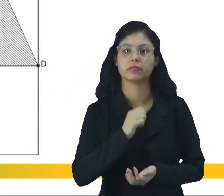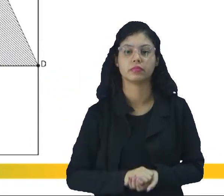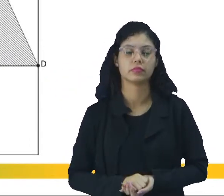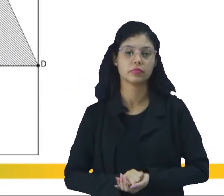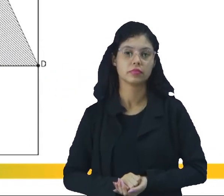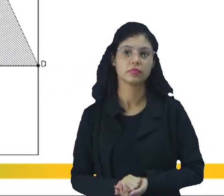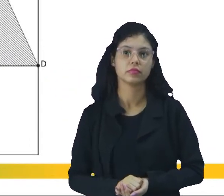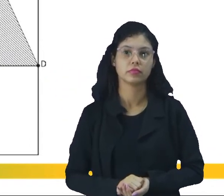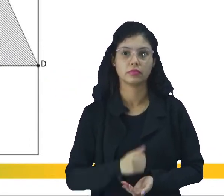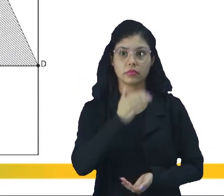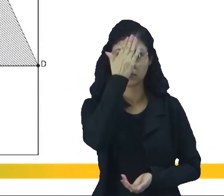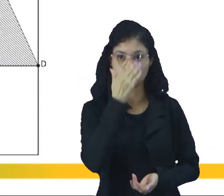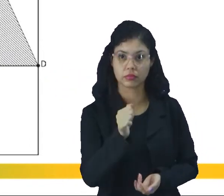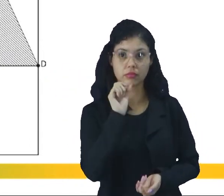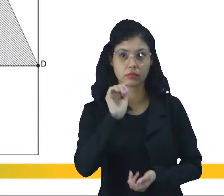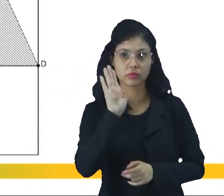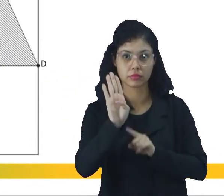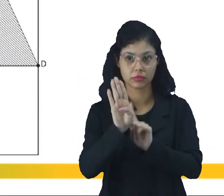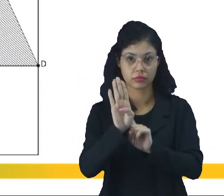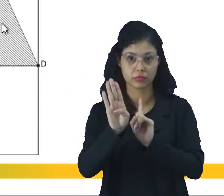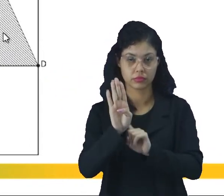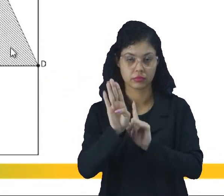seguir. Sabendo-se que